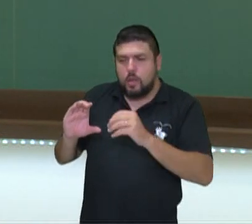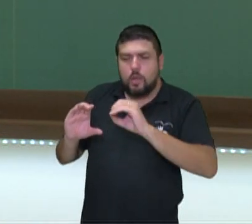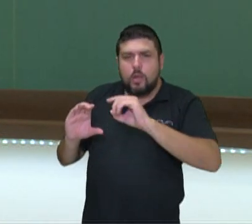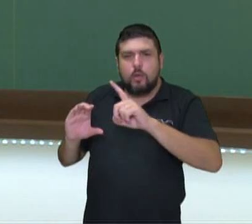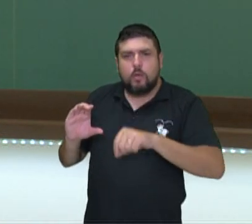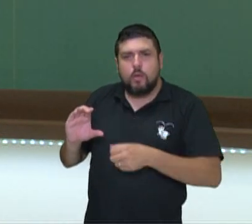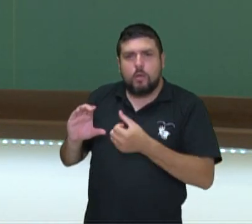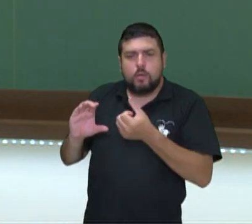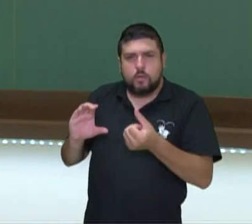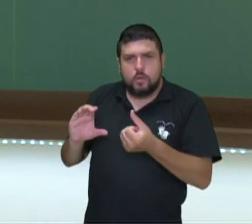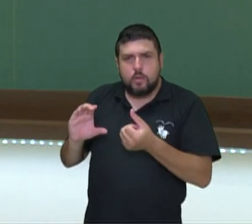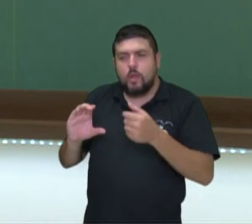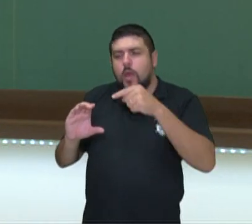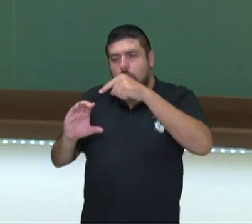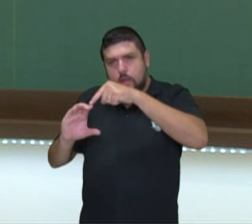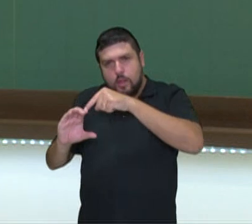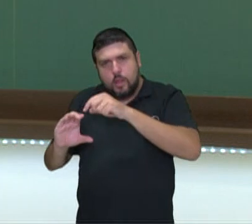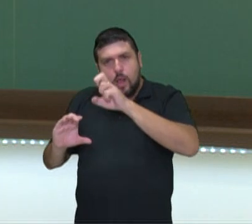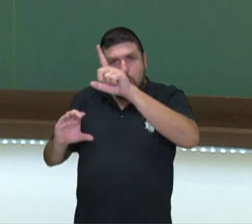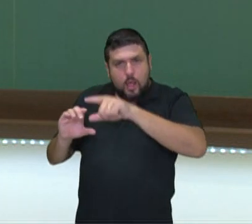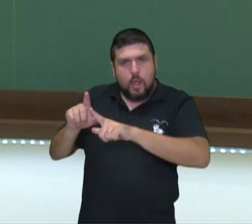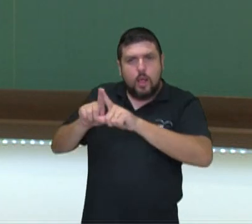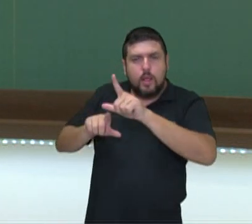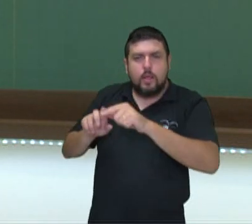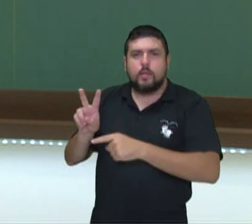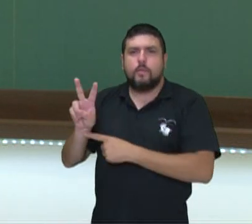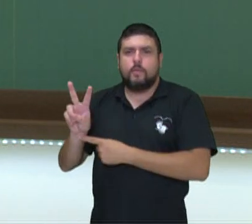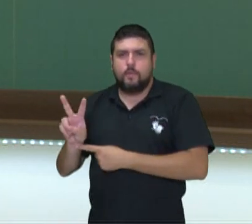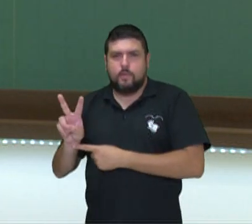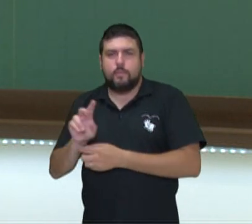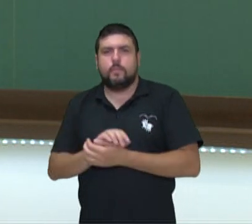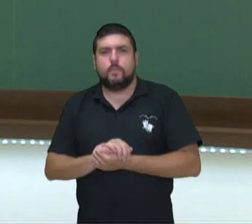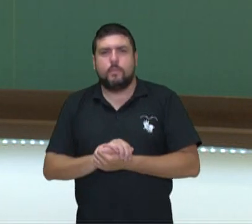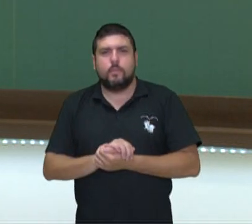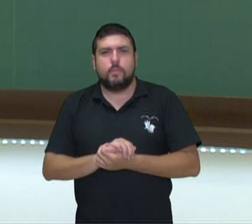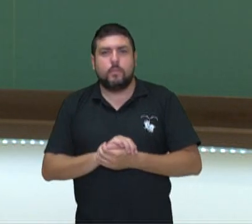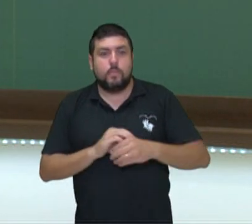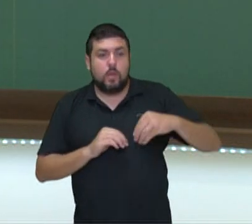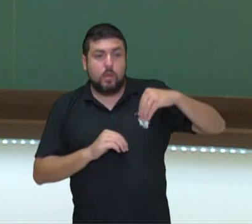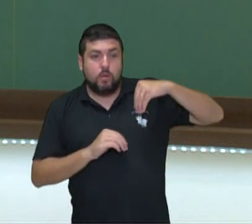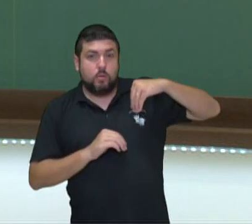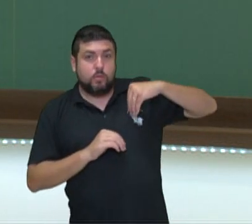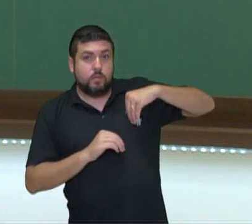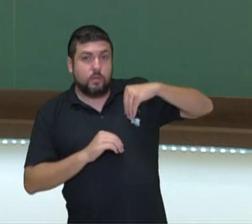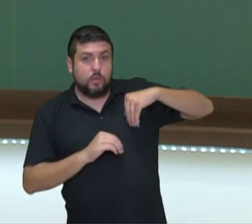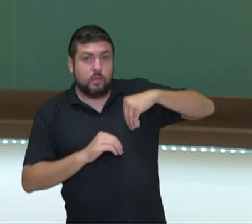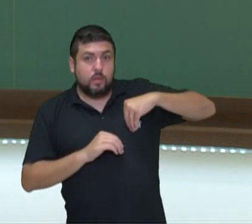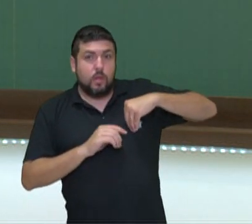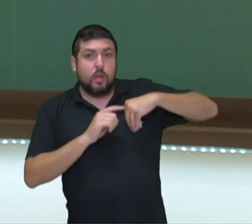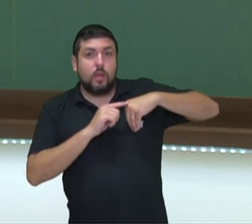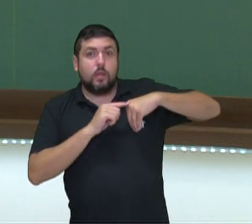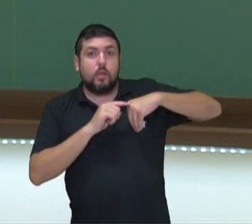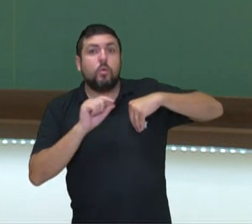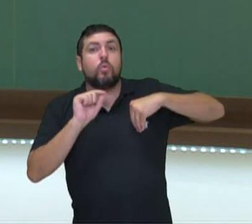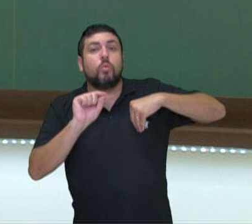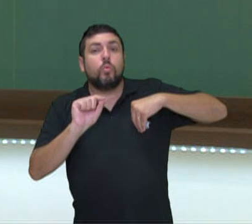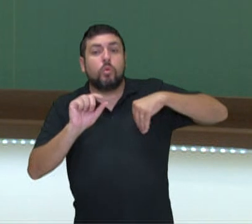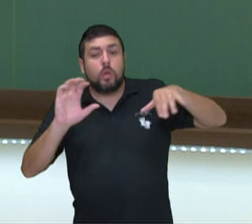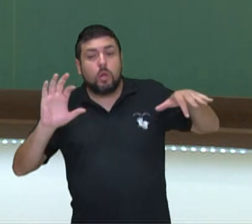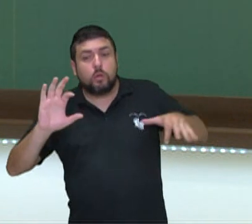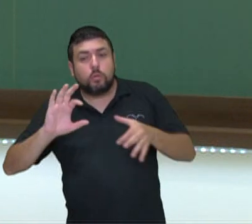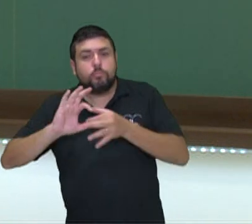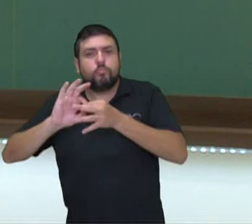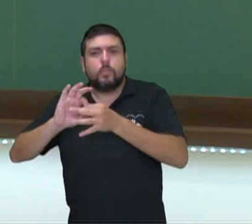para ser representada ali. O salário depende das vendas, olha uma palavrinha aí conhecida,